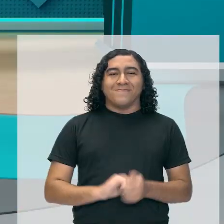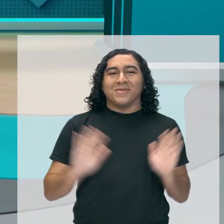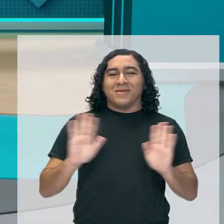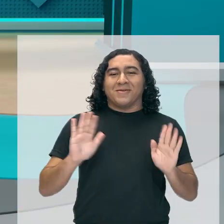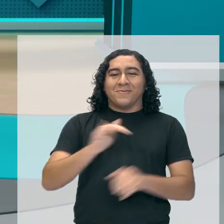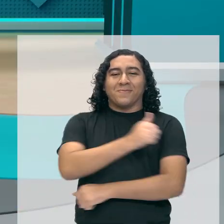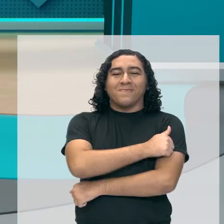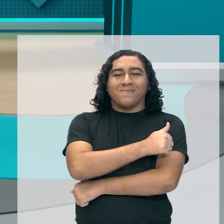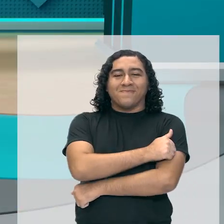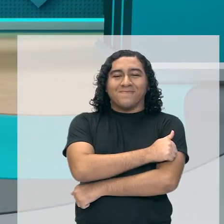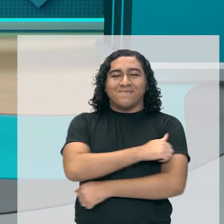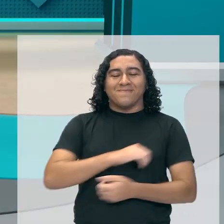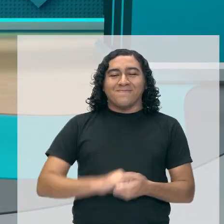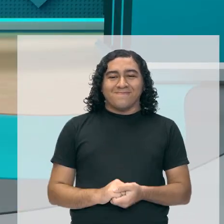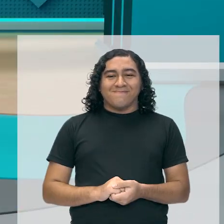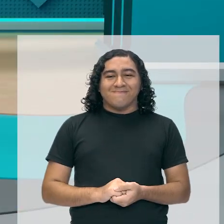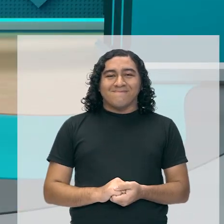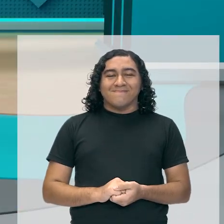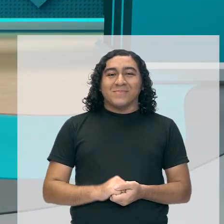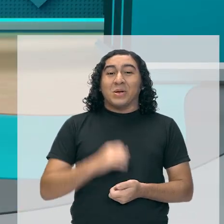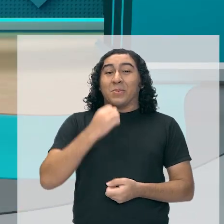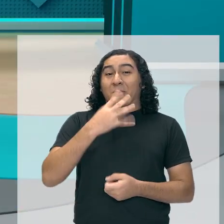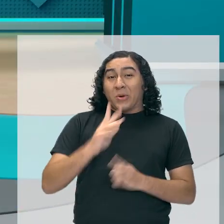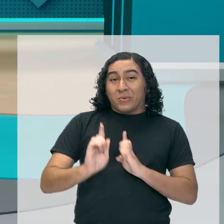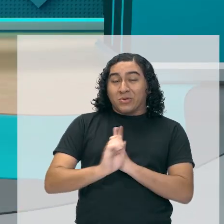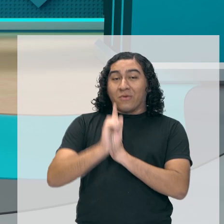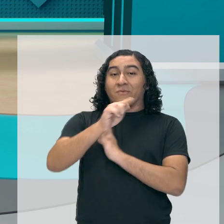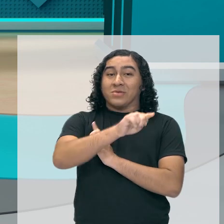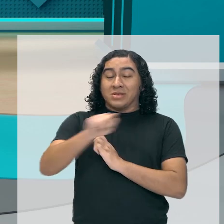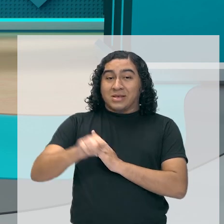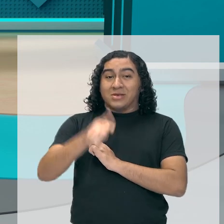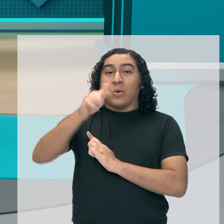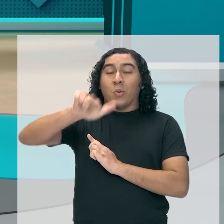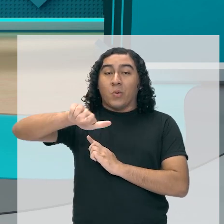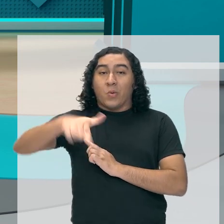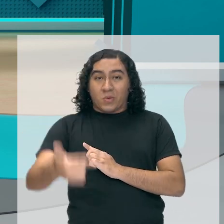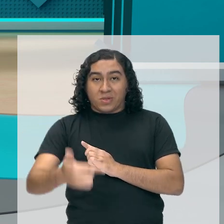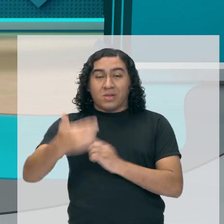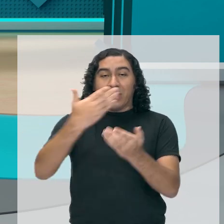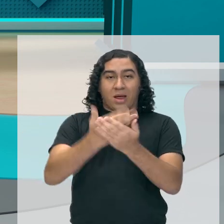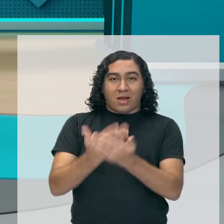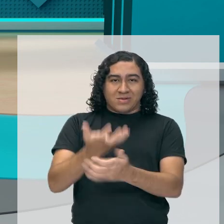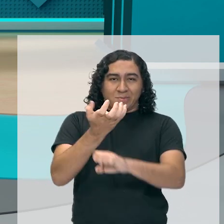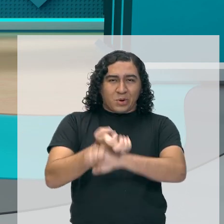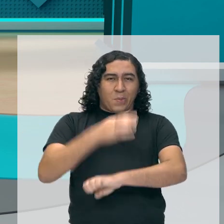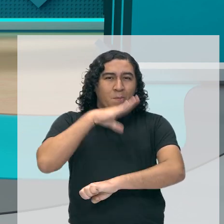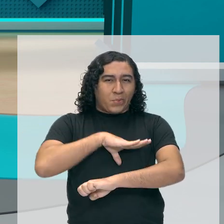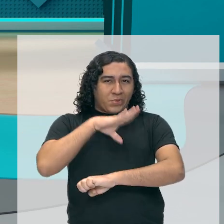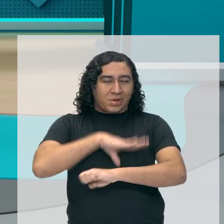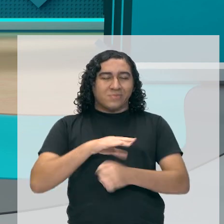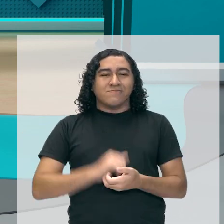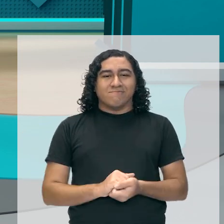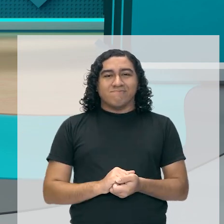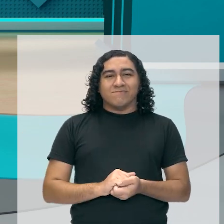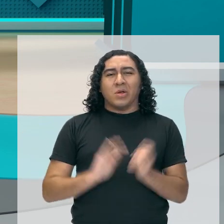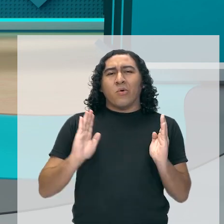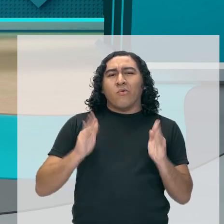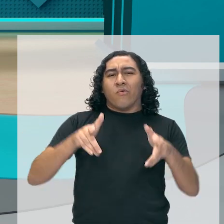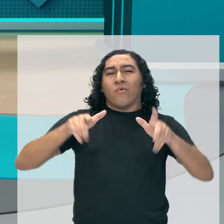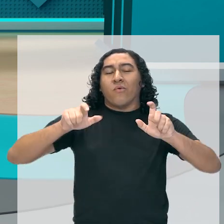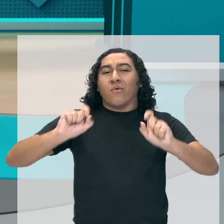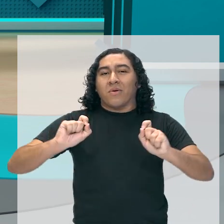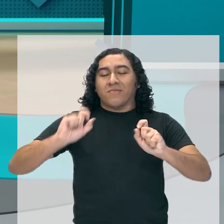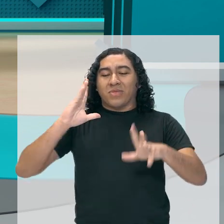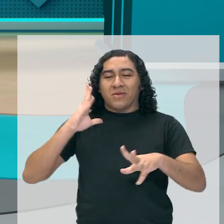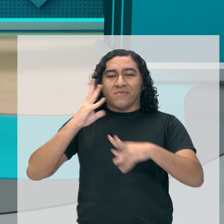Olá, turmas! Que bom encontrar vocês para mais uma aula de língua portuguesa, especificamente um dia